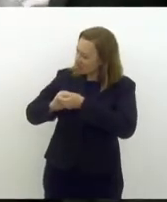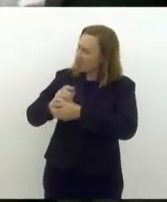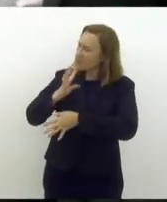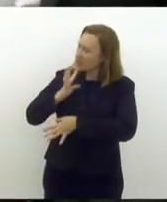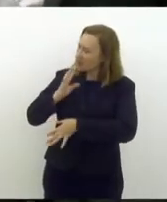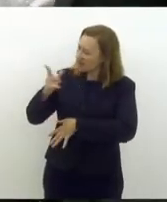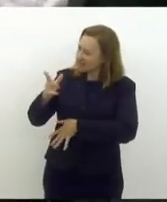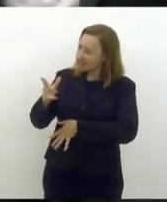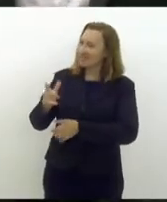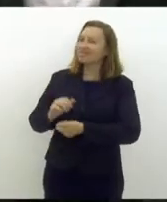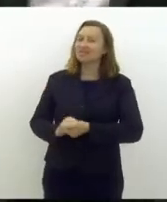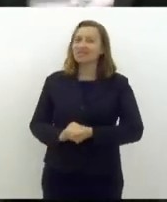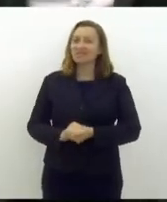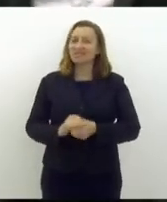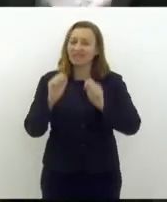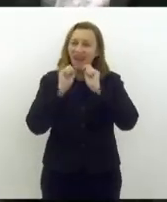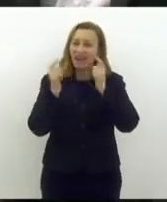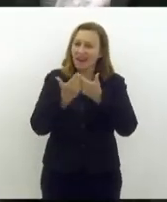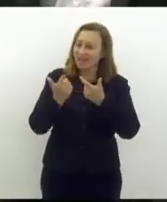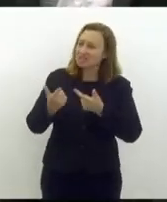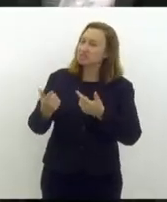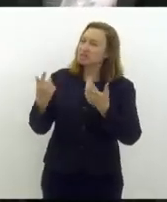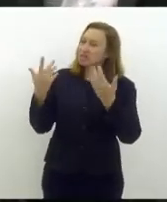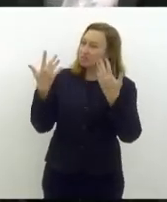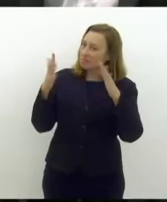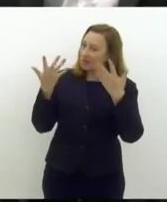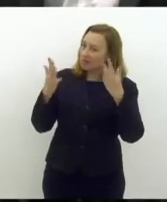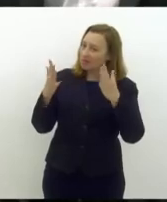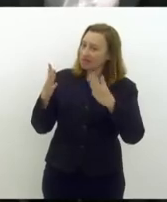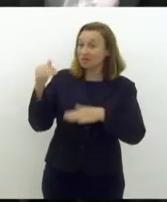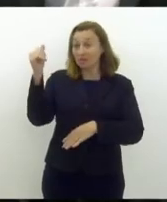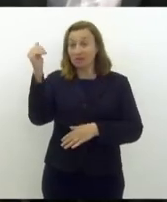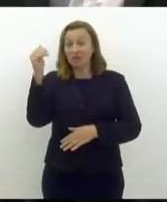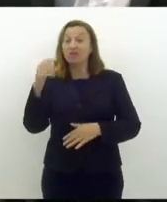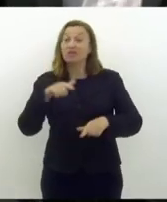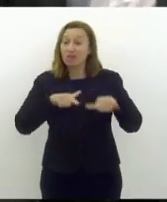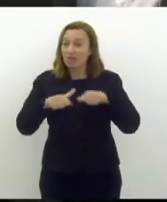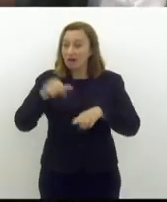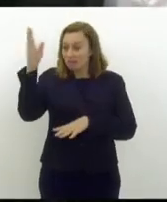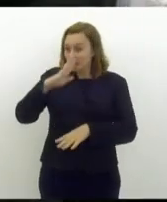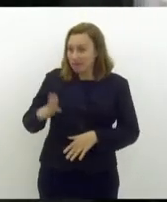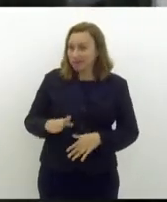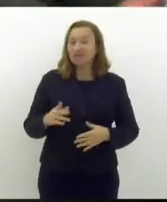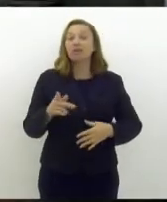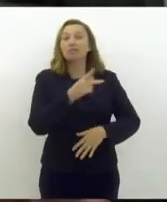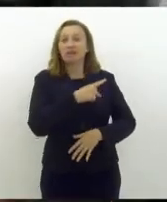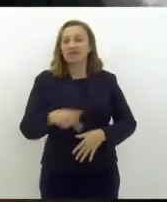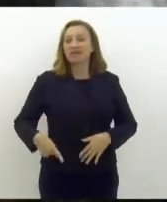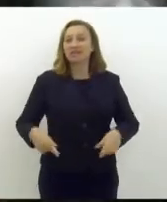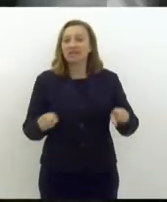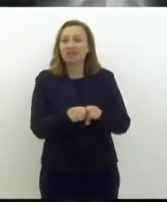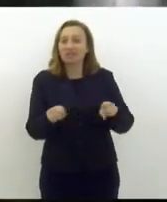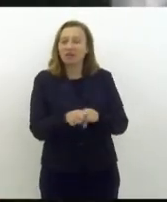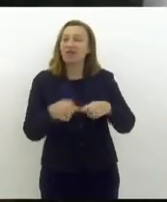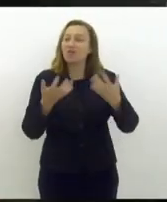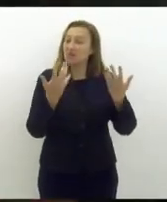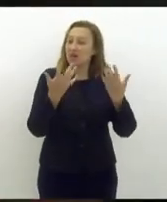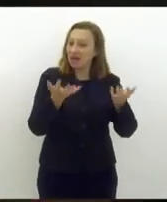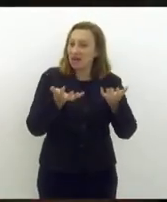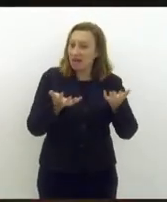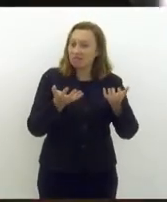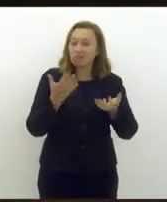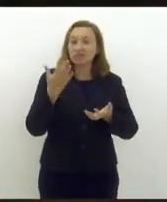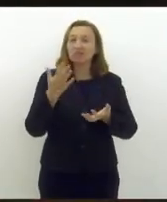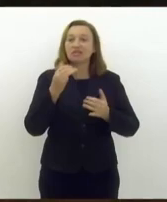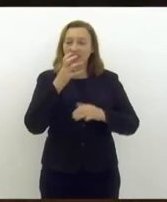da Assembleia Legislativa pelo brilhante trabalho que você tá fazendo pelo Brasil e Presidente eu quero também talvez não seja um momento mas